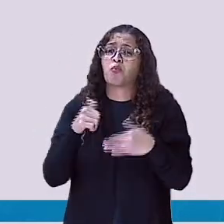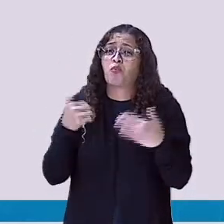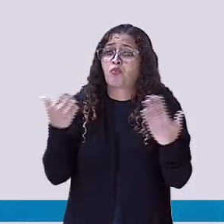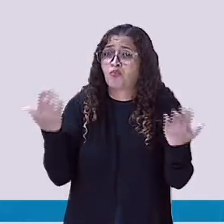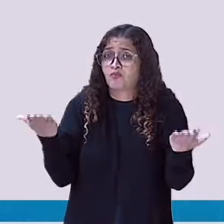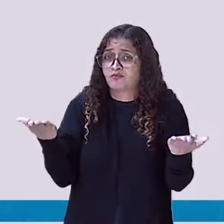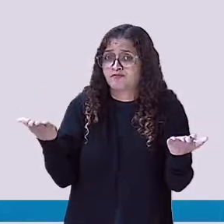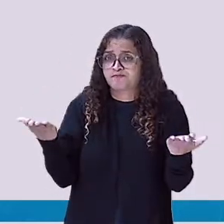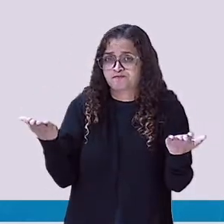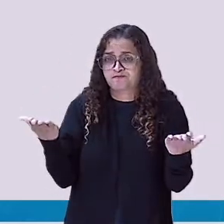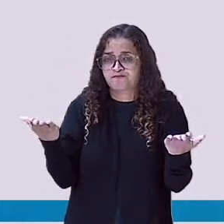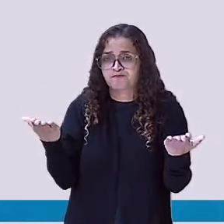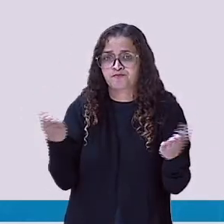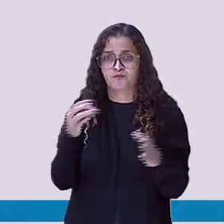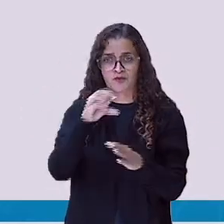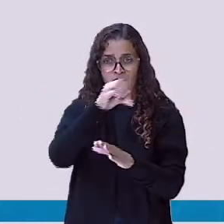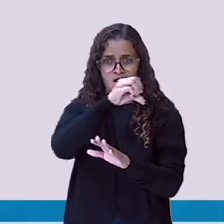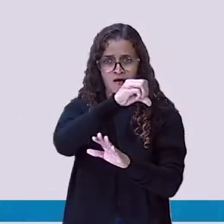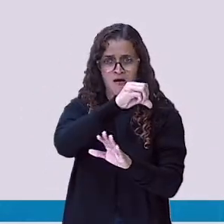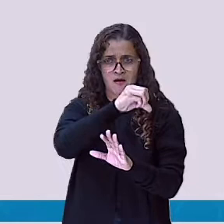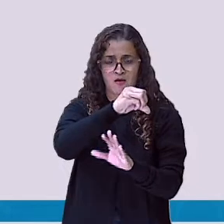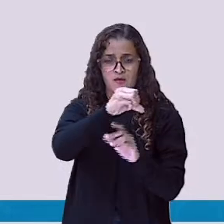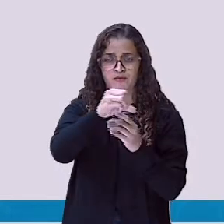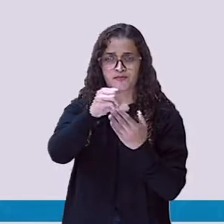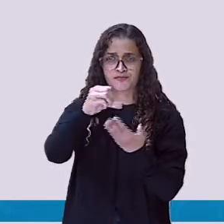eu colocar o 9,